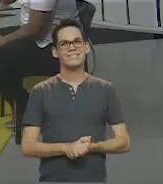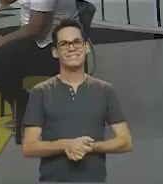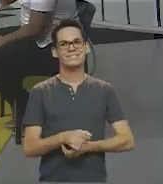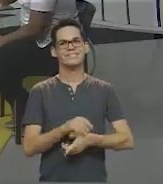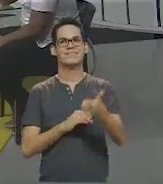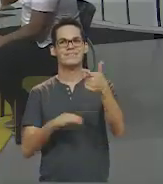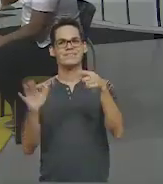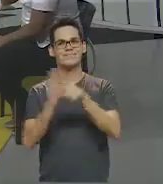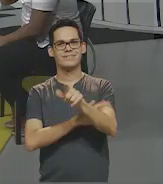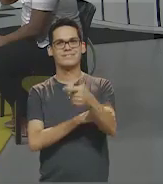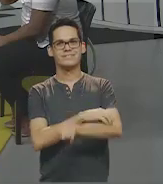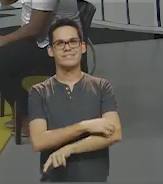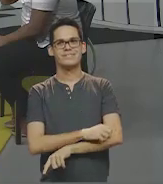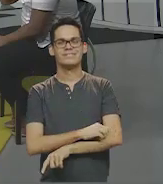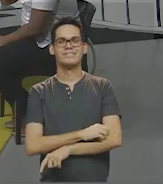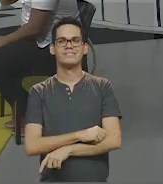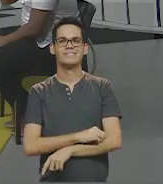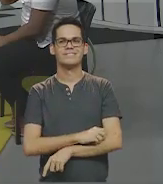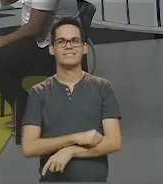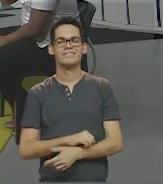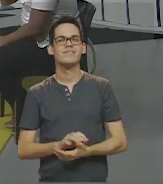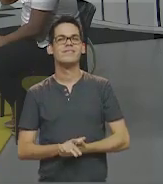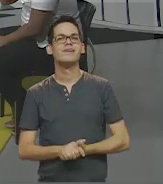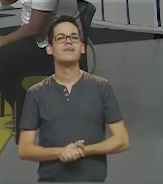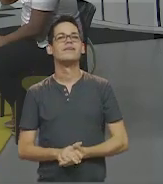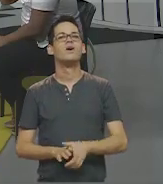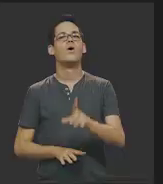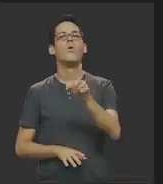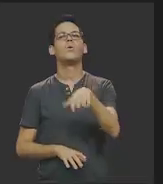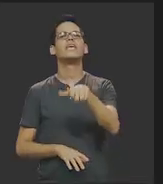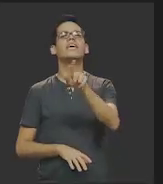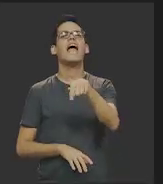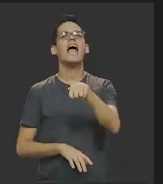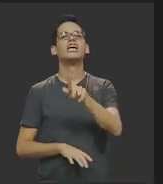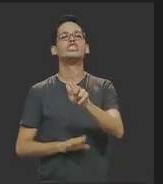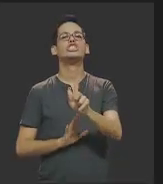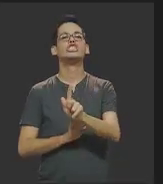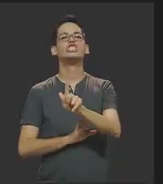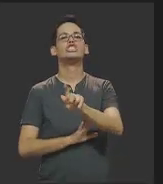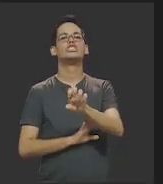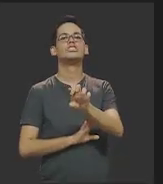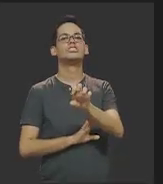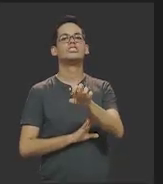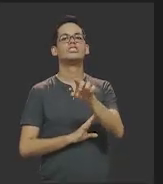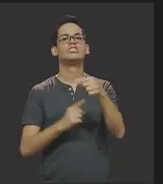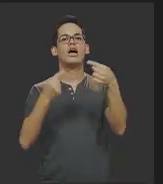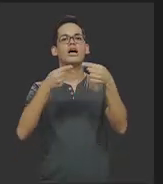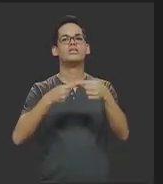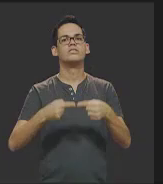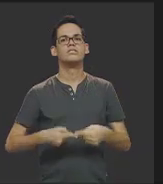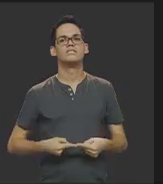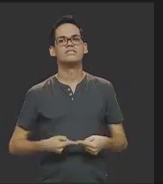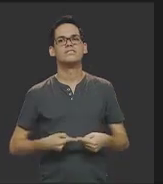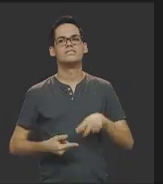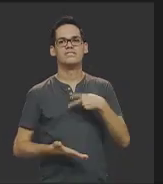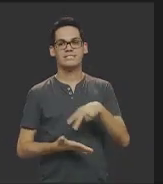para a próxima, também sobre dança. O que são gêneros de dança? Agora sou eu.